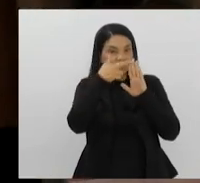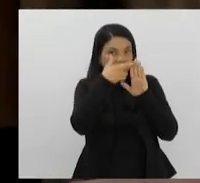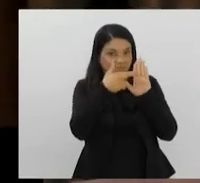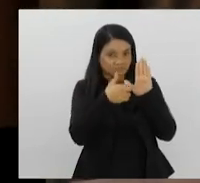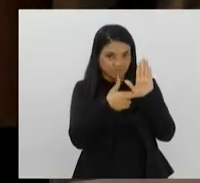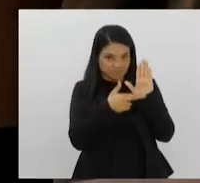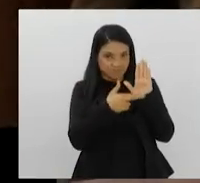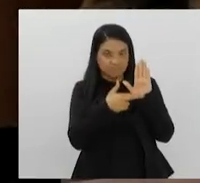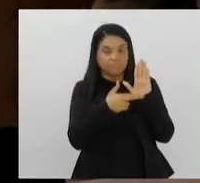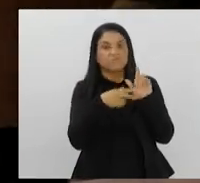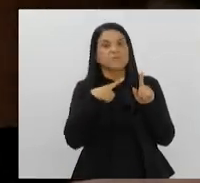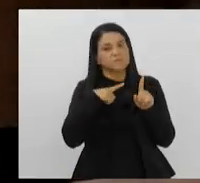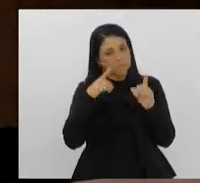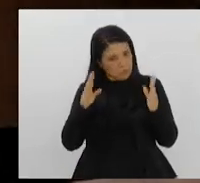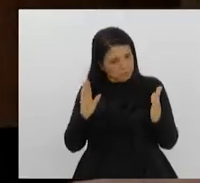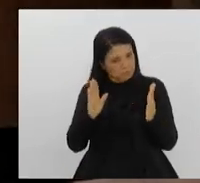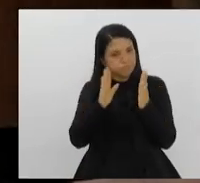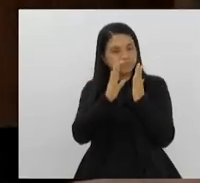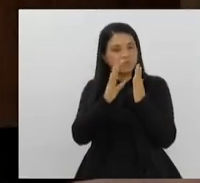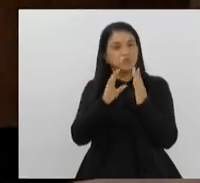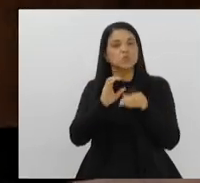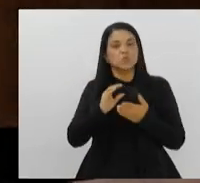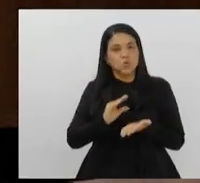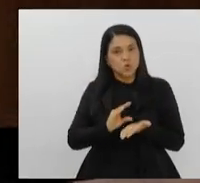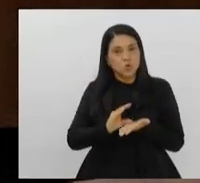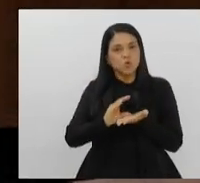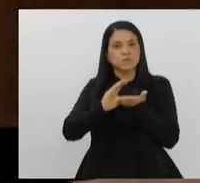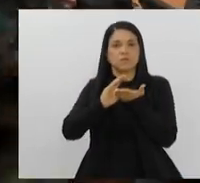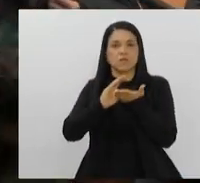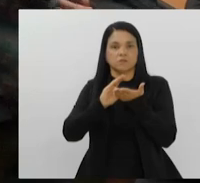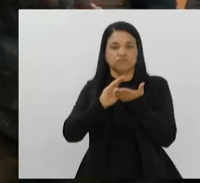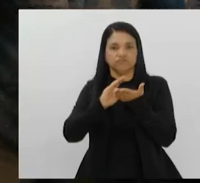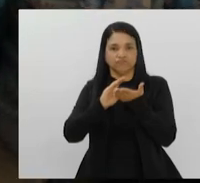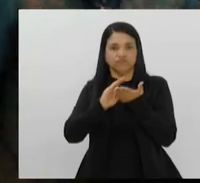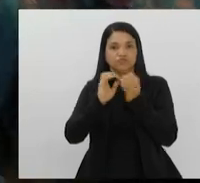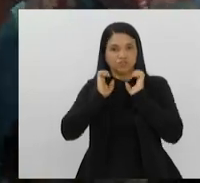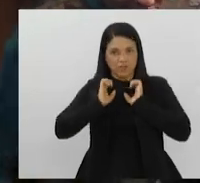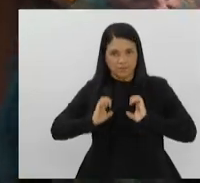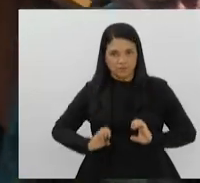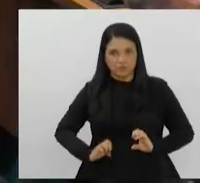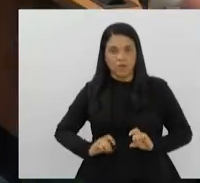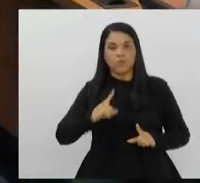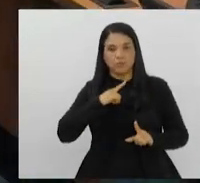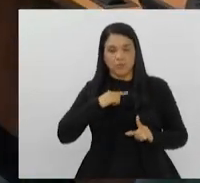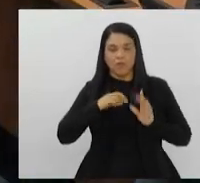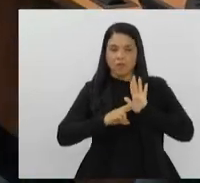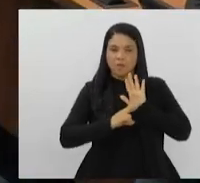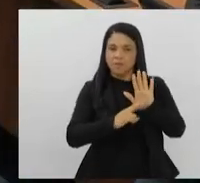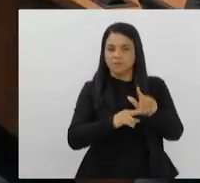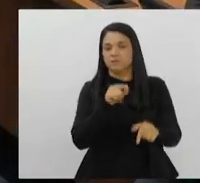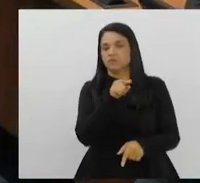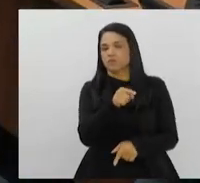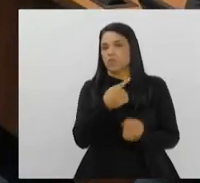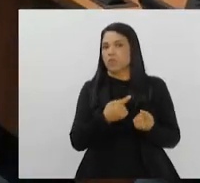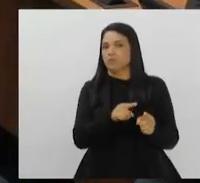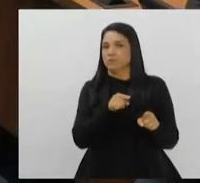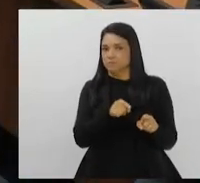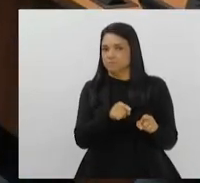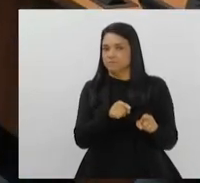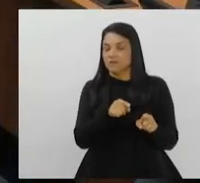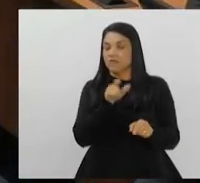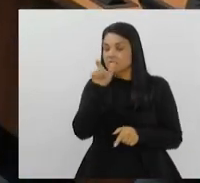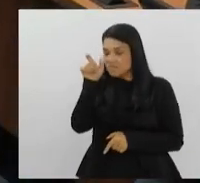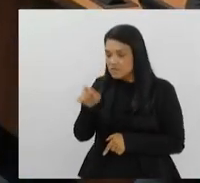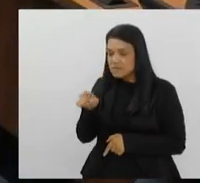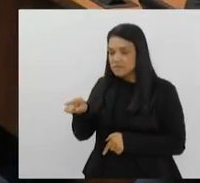E topo enfrentar a Vossa Excelência no Conselho de Ética da Casa, sim. Porque tenho muitas representações contra o senhor. O senhor tem esse